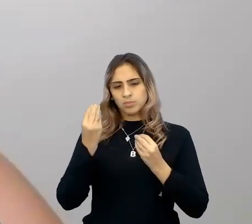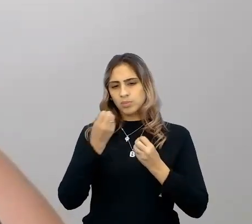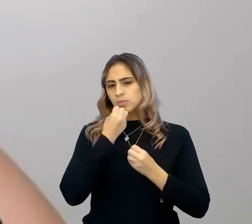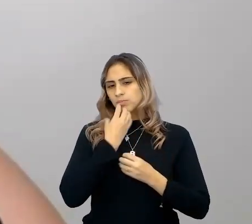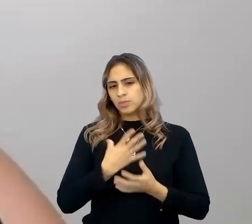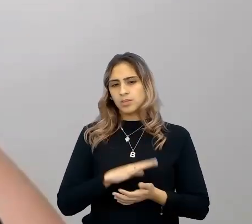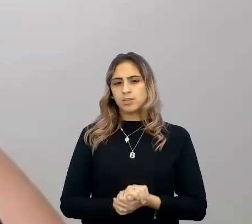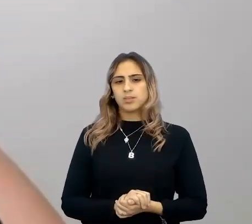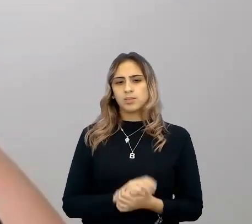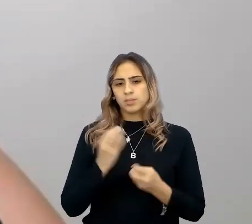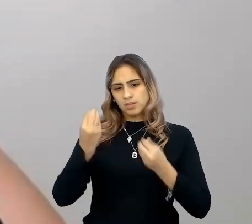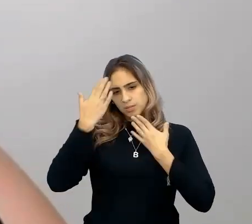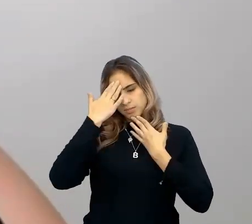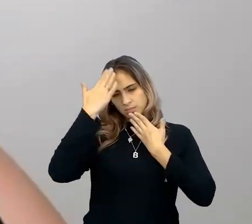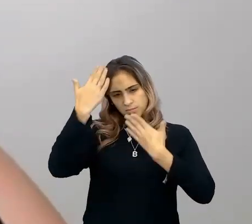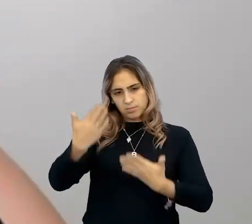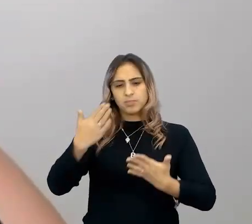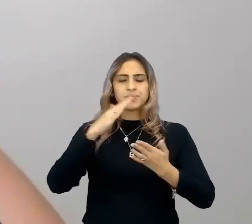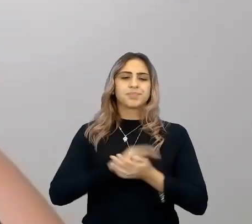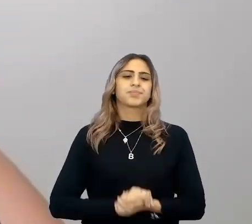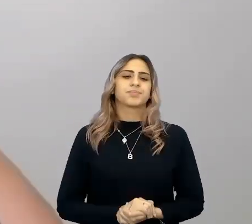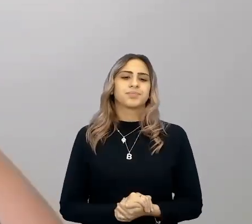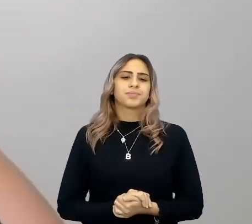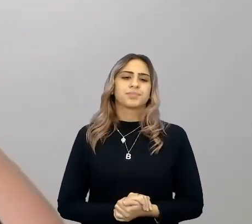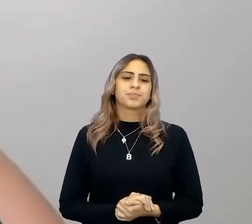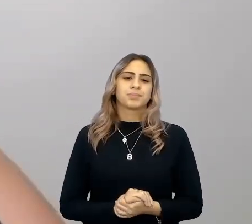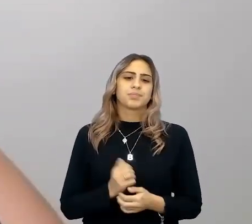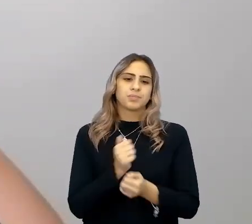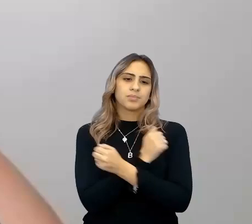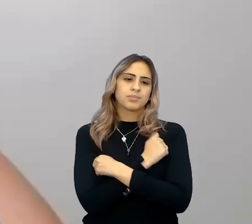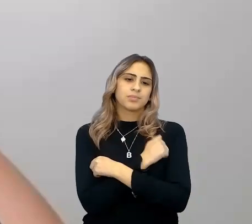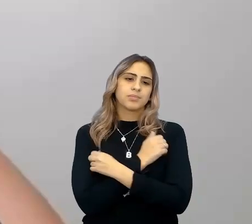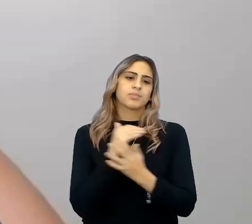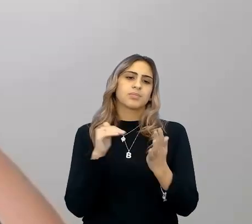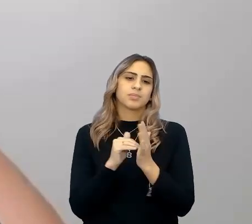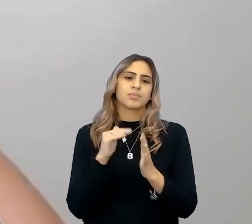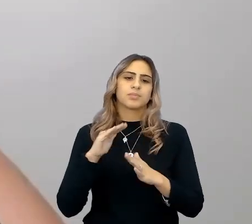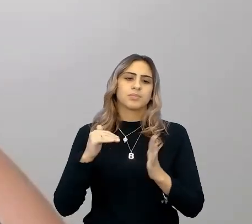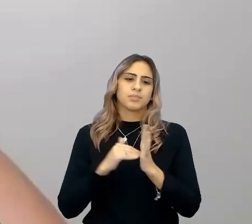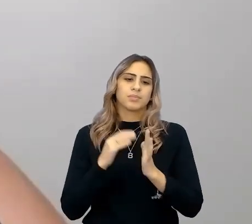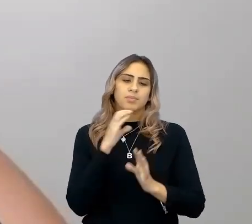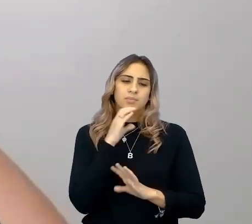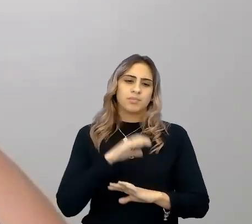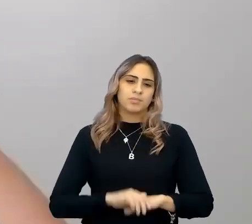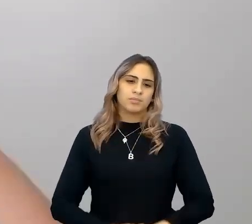muito bem. Muito obrigada, um forte abraço e até lá.